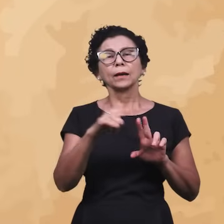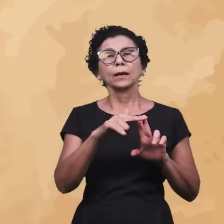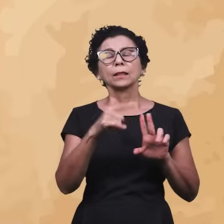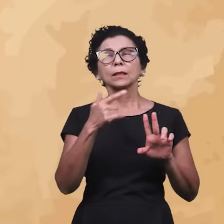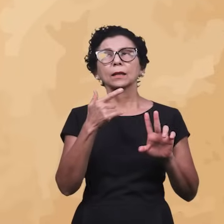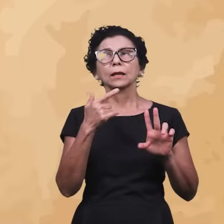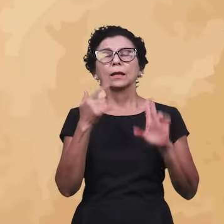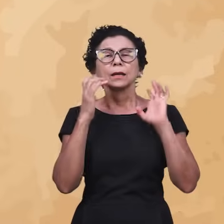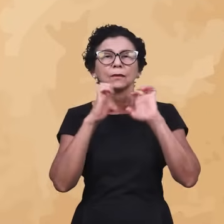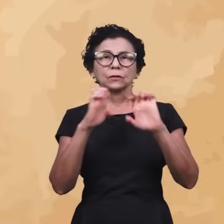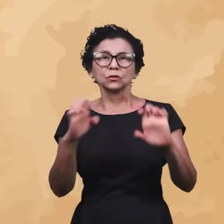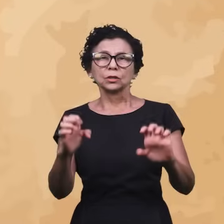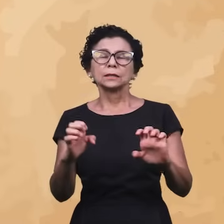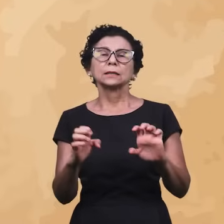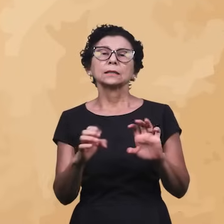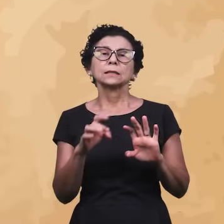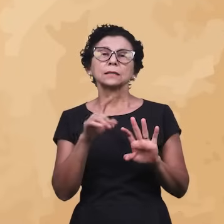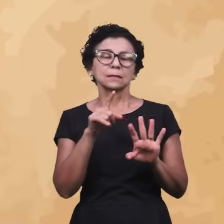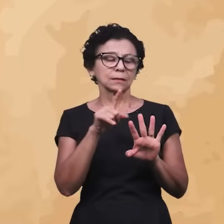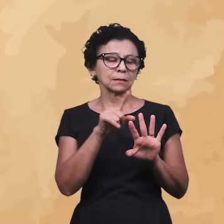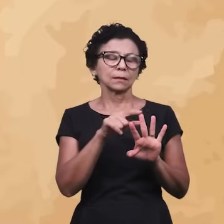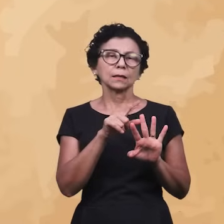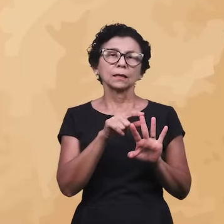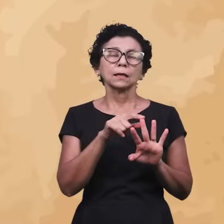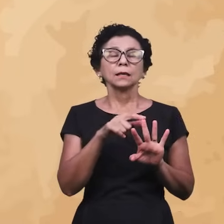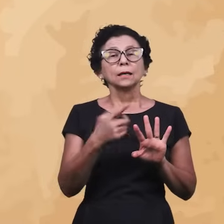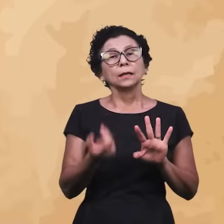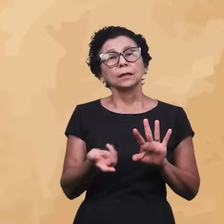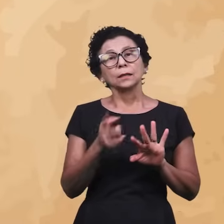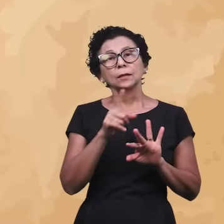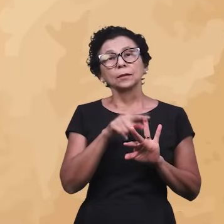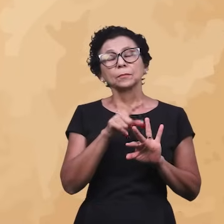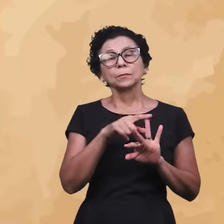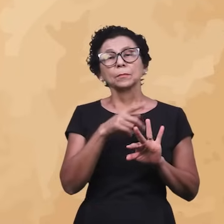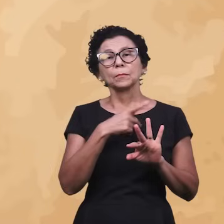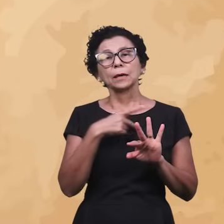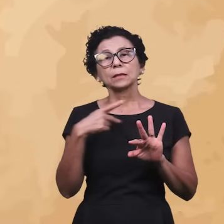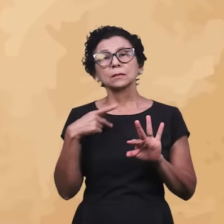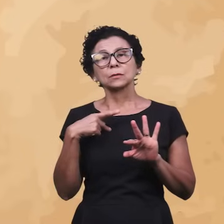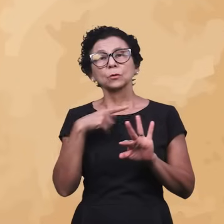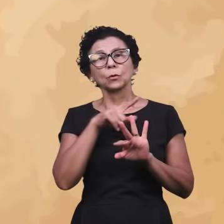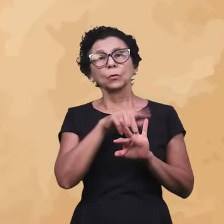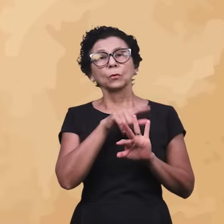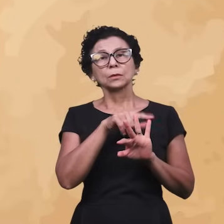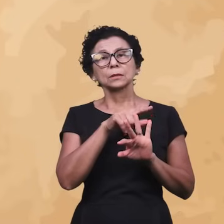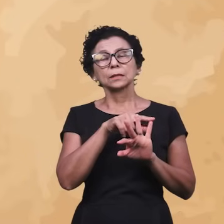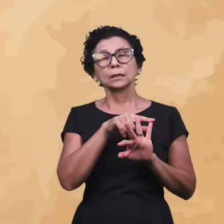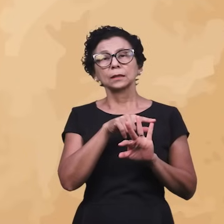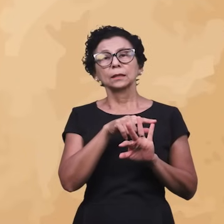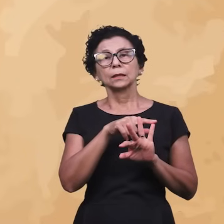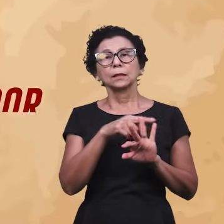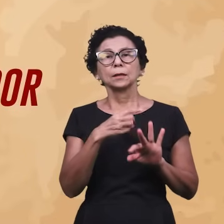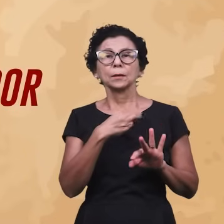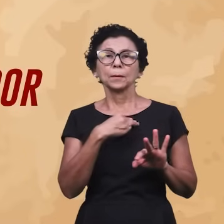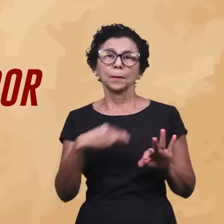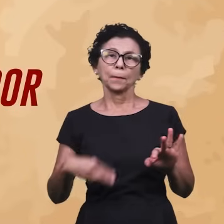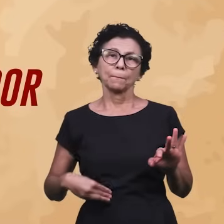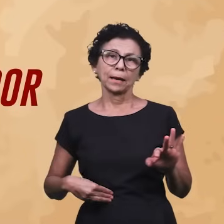evangelista. Na última vez, nós falamos sobre o ministério de pastor, e o último é o de mestre,